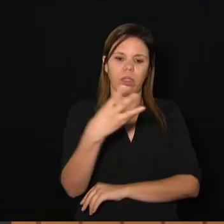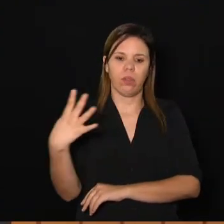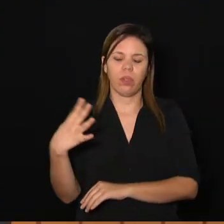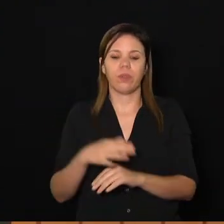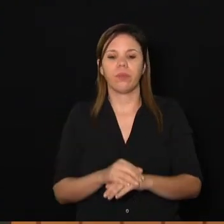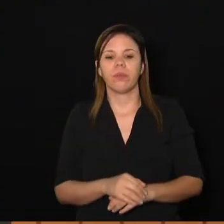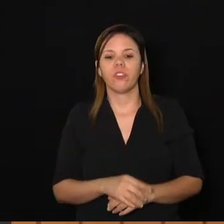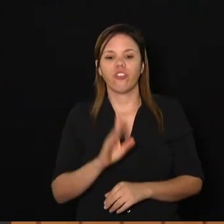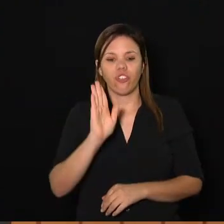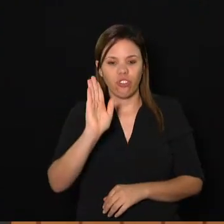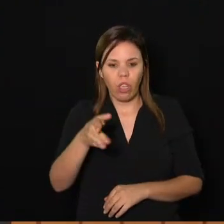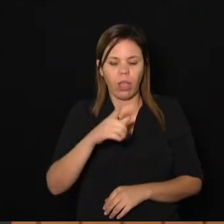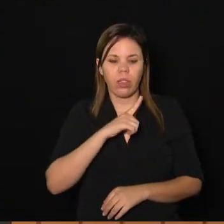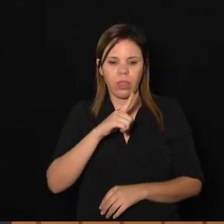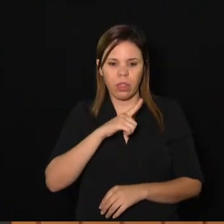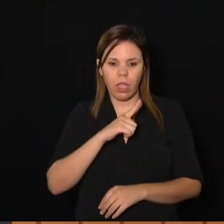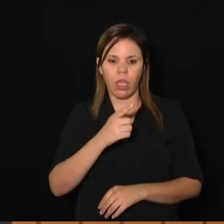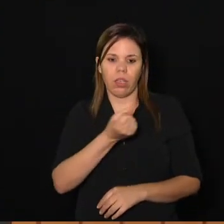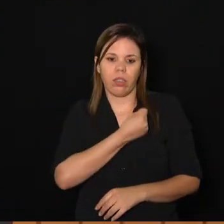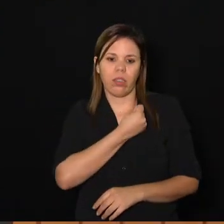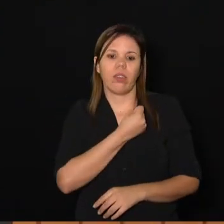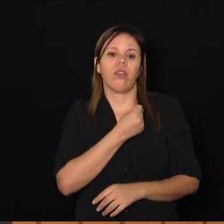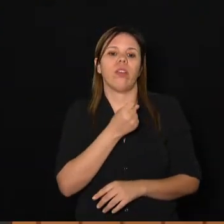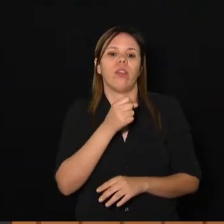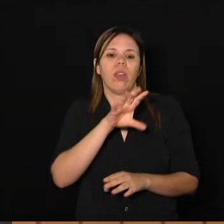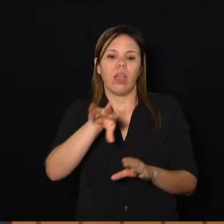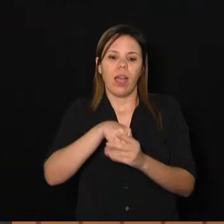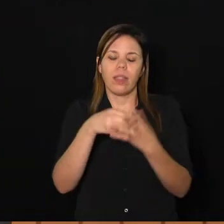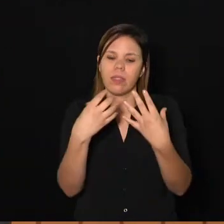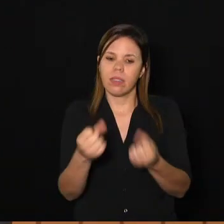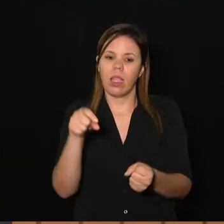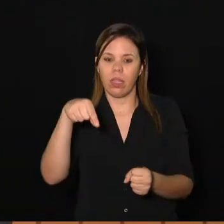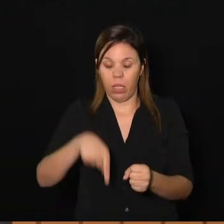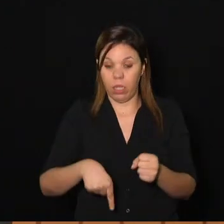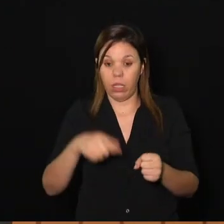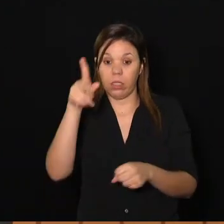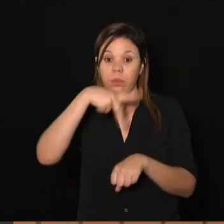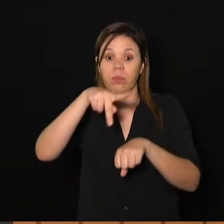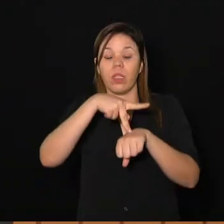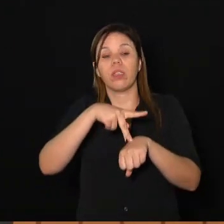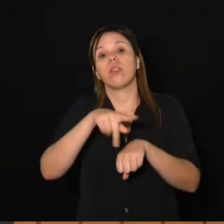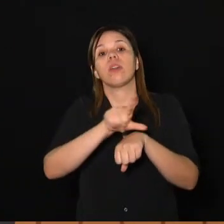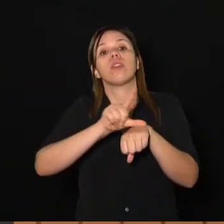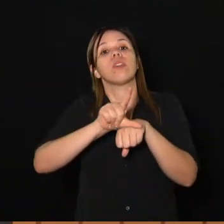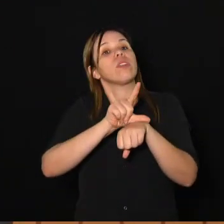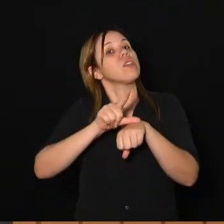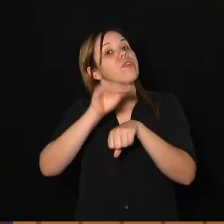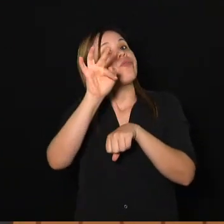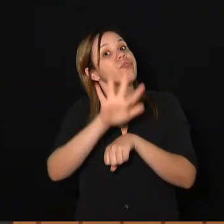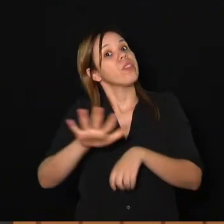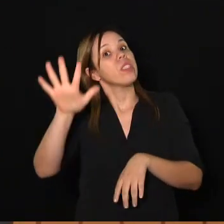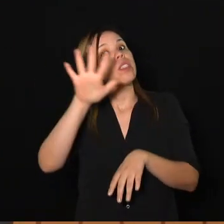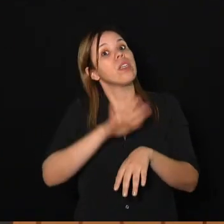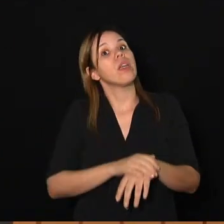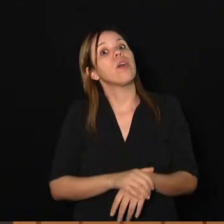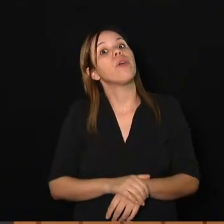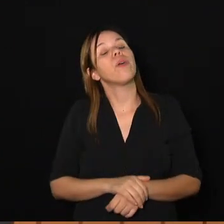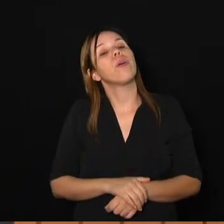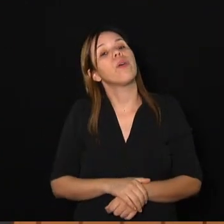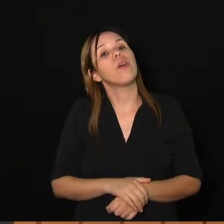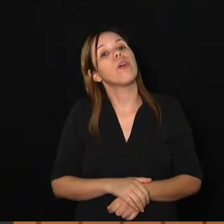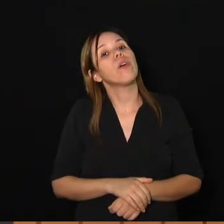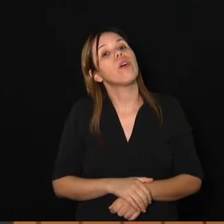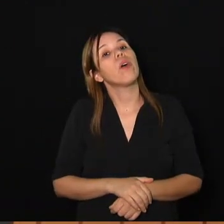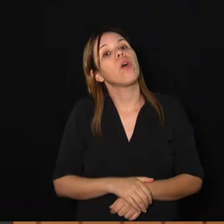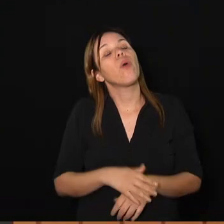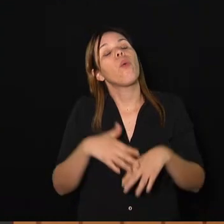regulamentam a optometria em nosso país portanto é uma legislação federal cuja